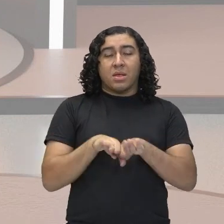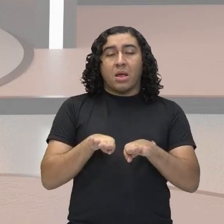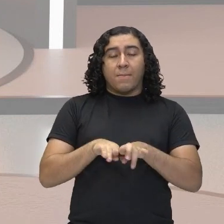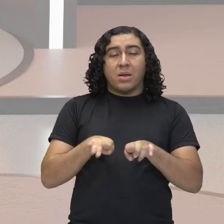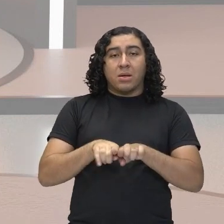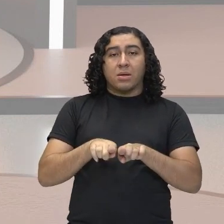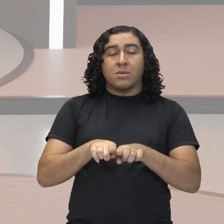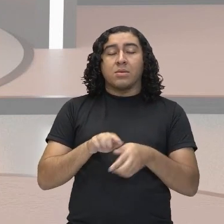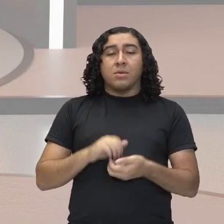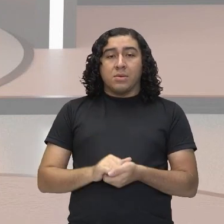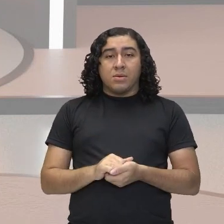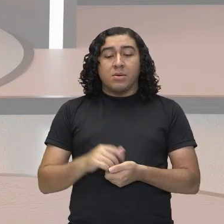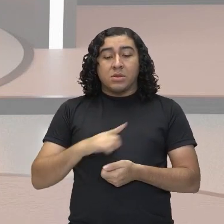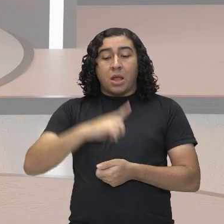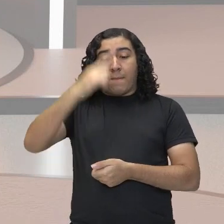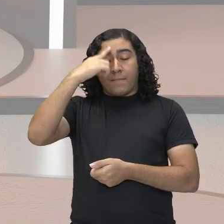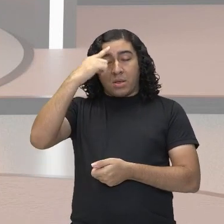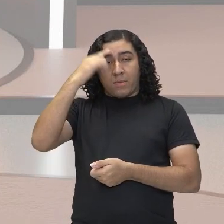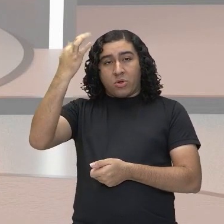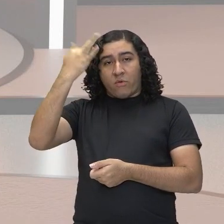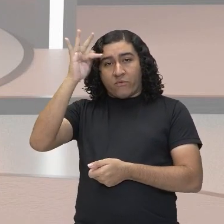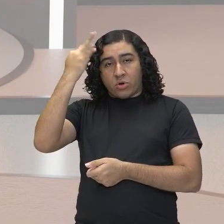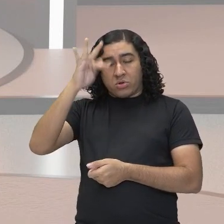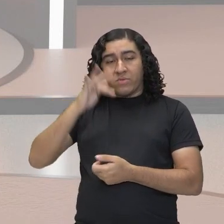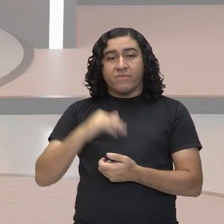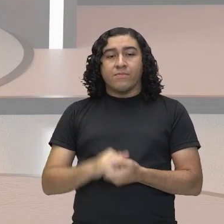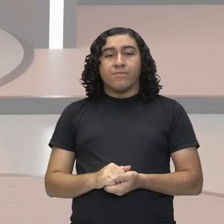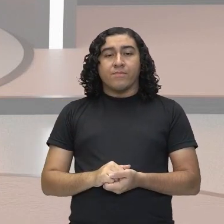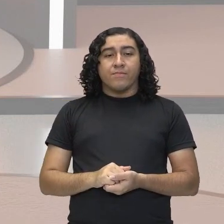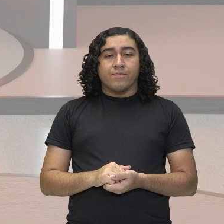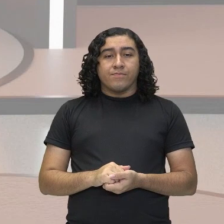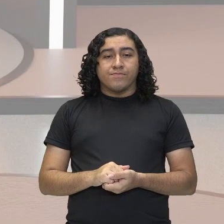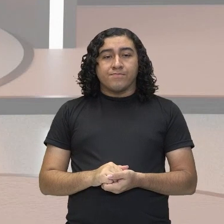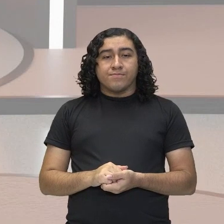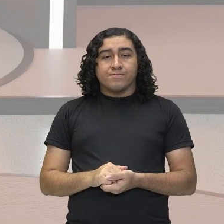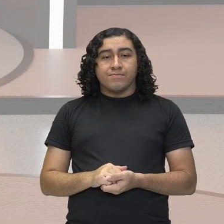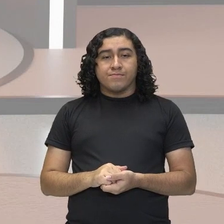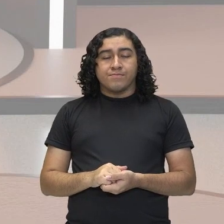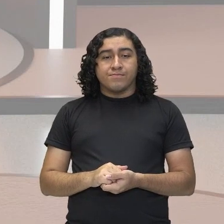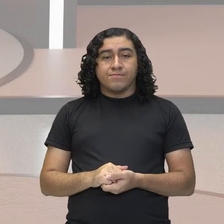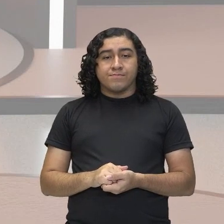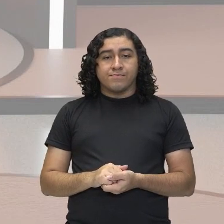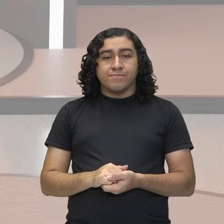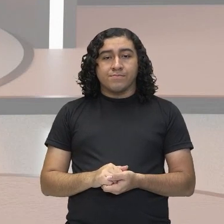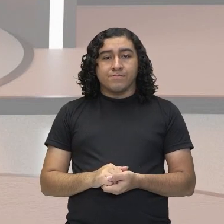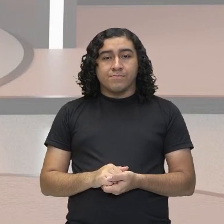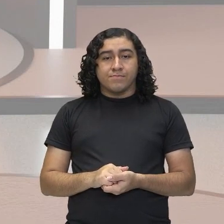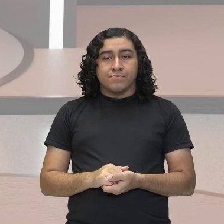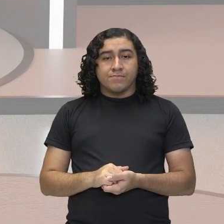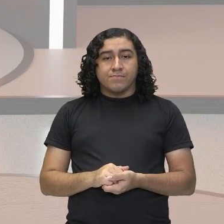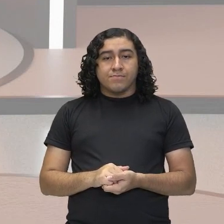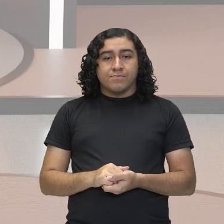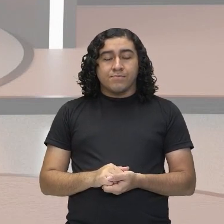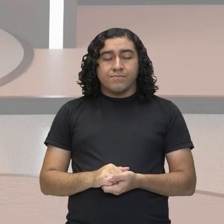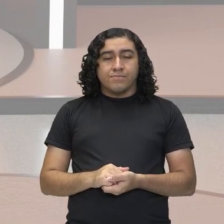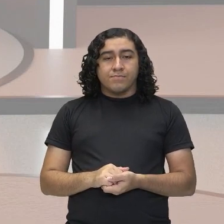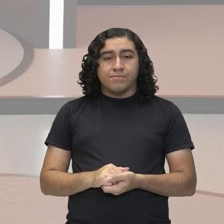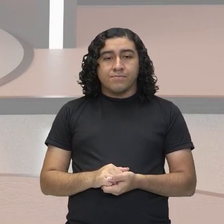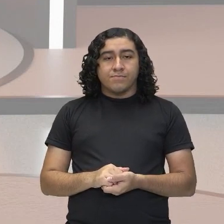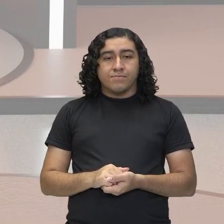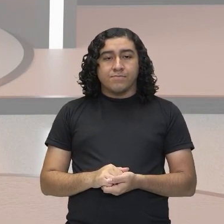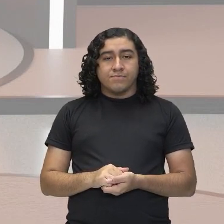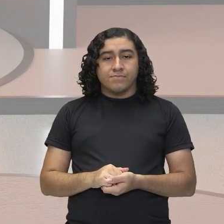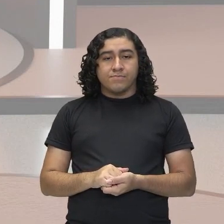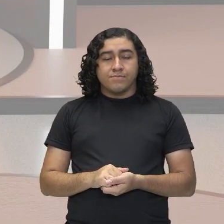pensamento desses filósofos existencialistas aí. Tá bom? Então, essa ideia do ser em si e essa ideia